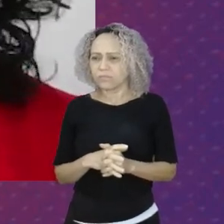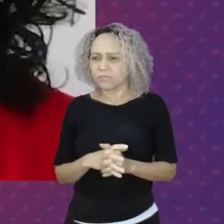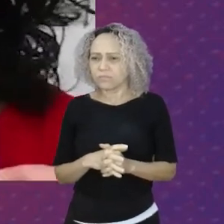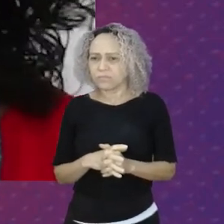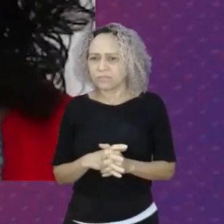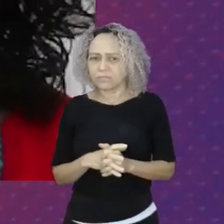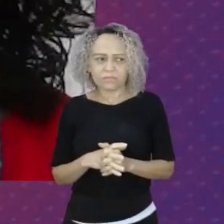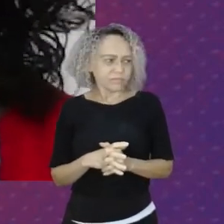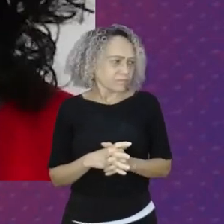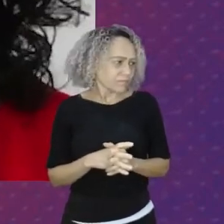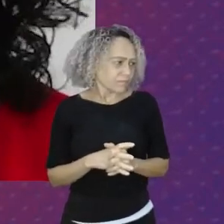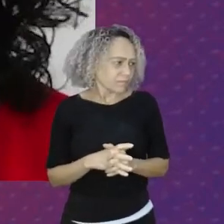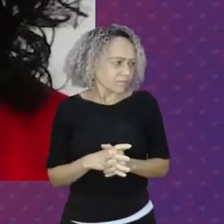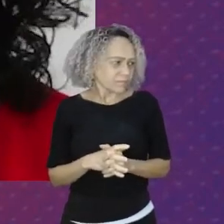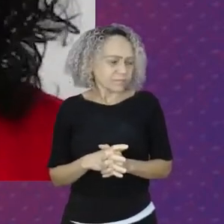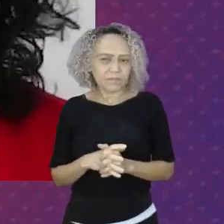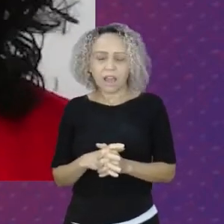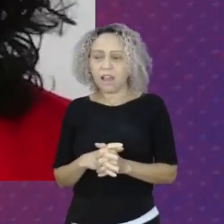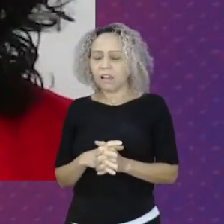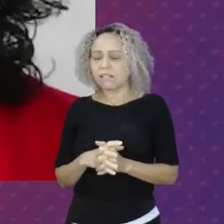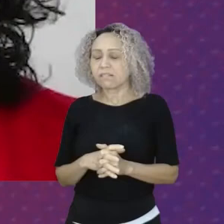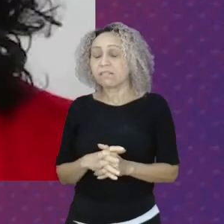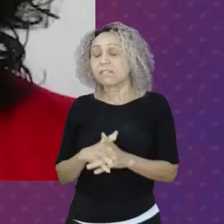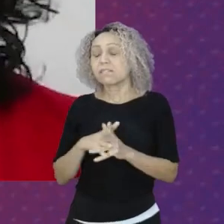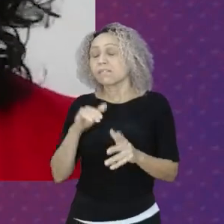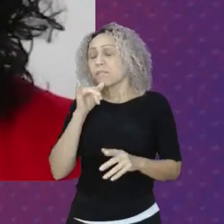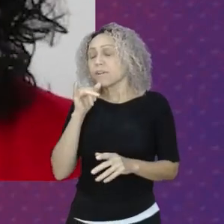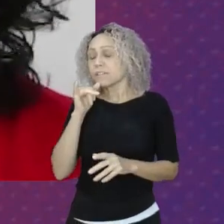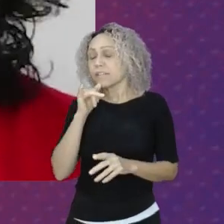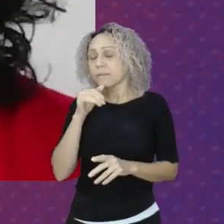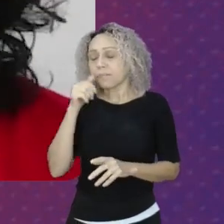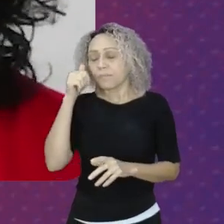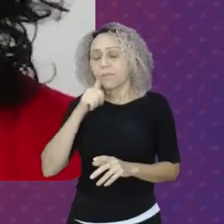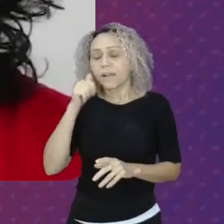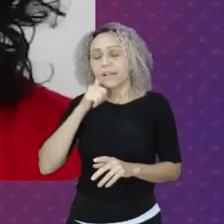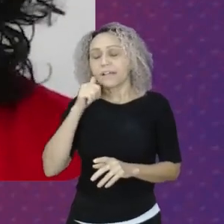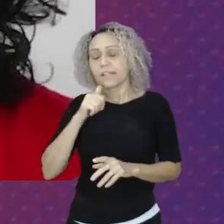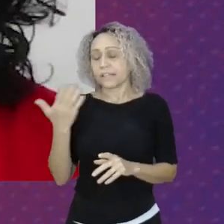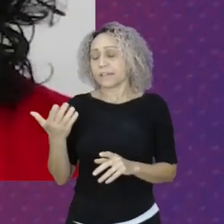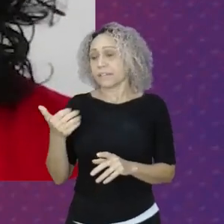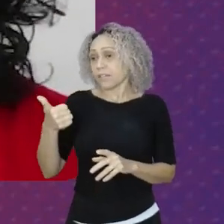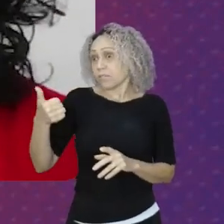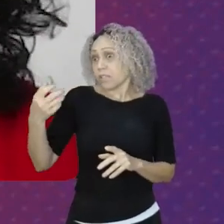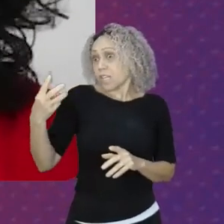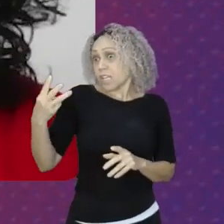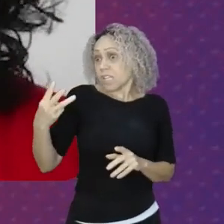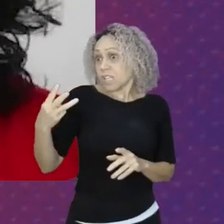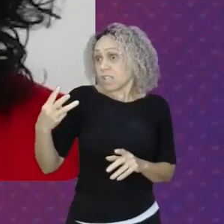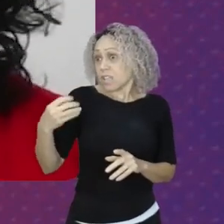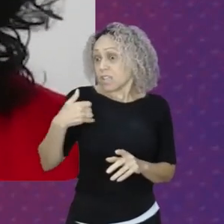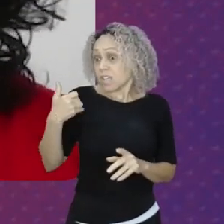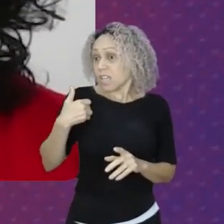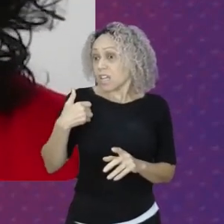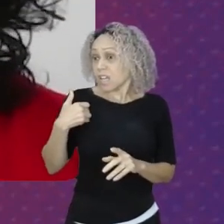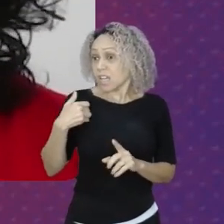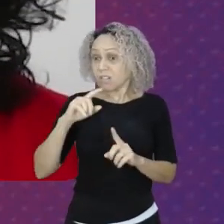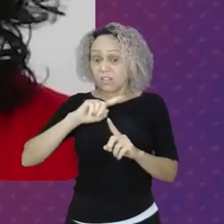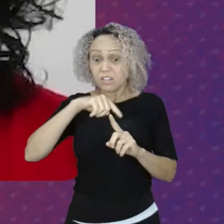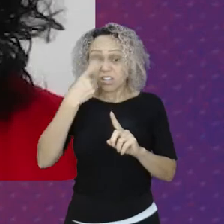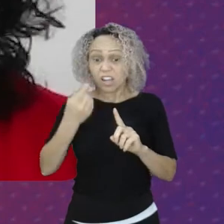adolescente aos 13 anos, gestante, ela sofreu um estupro. Então, precisa